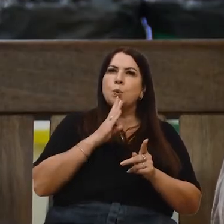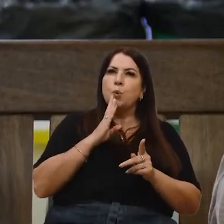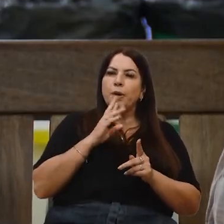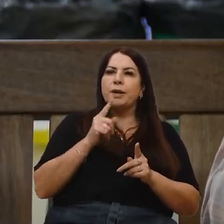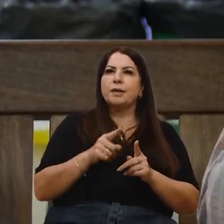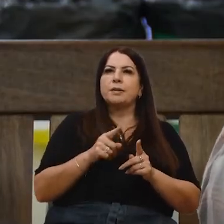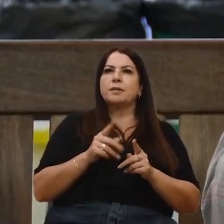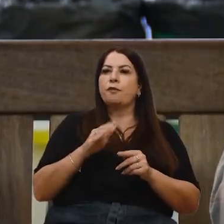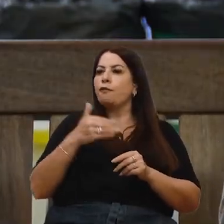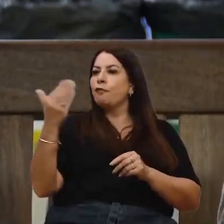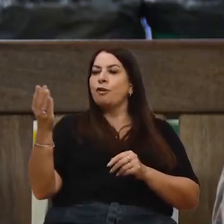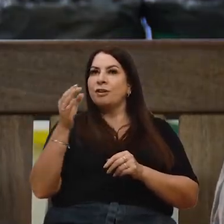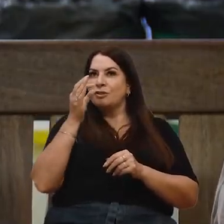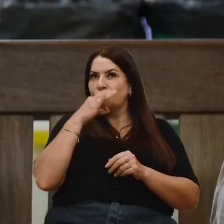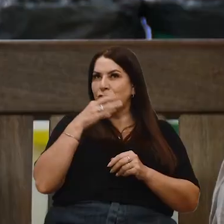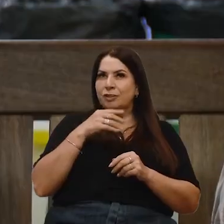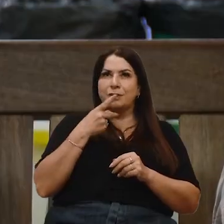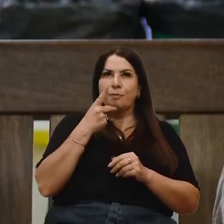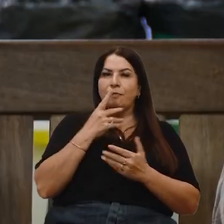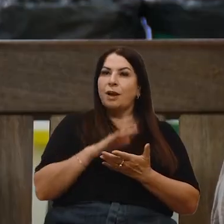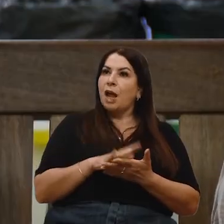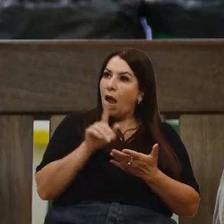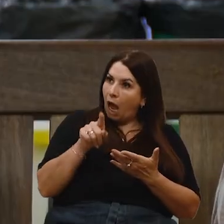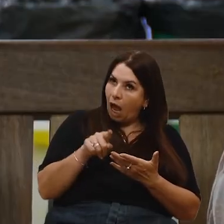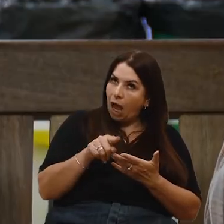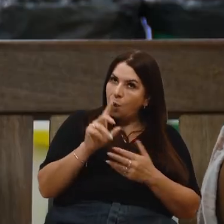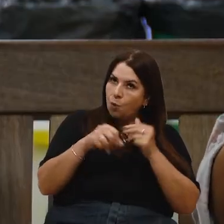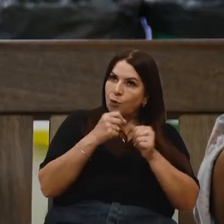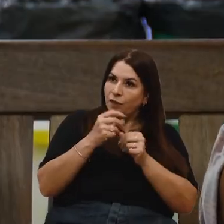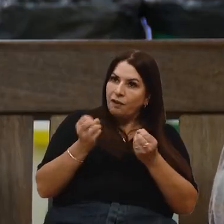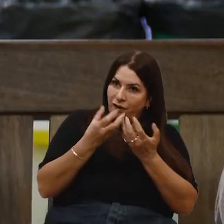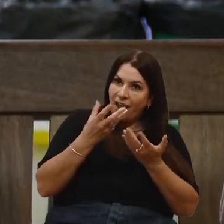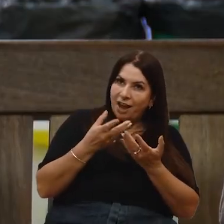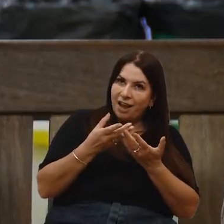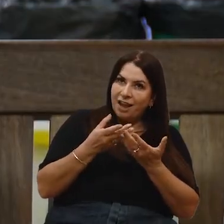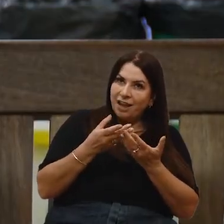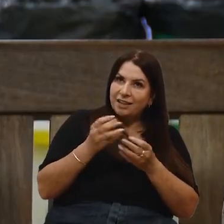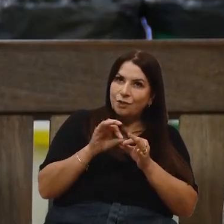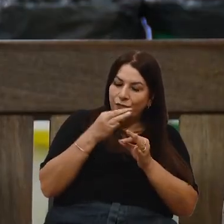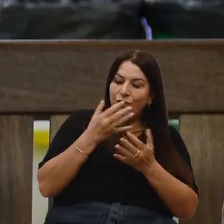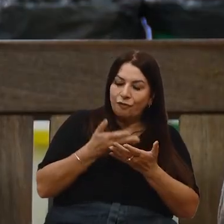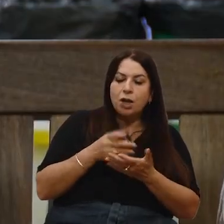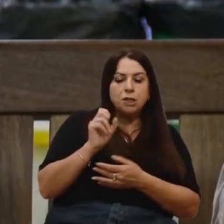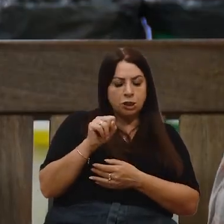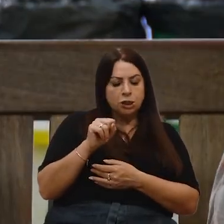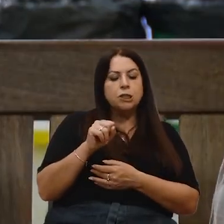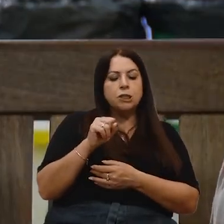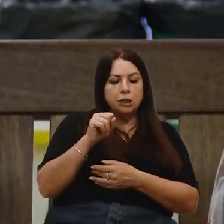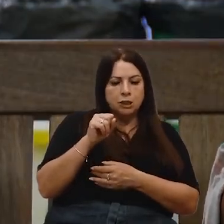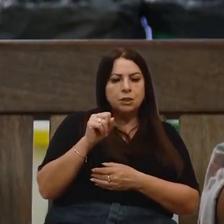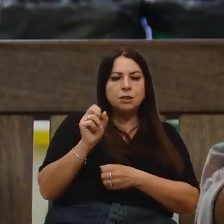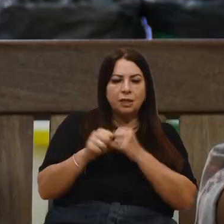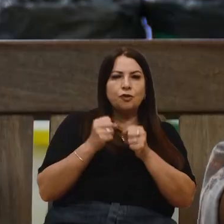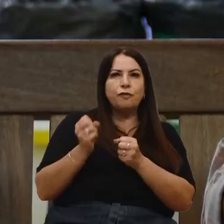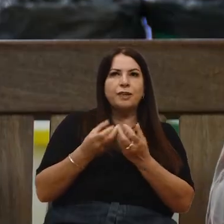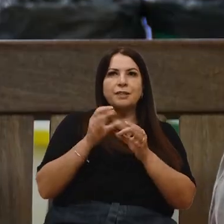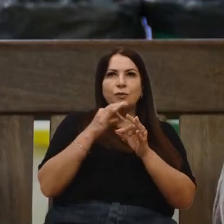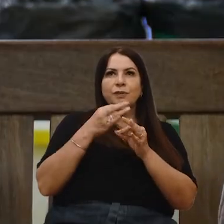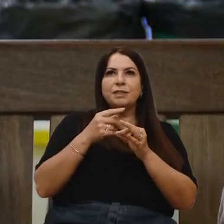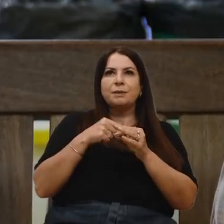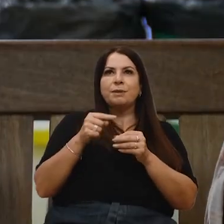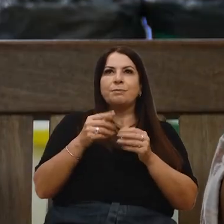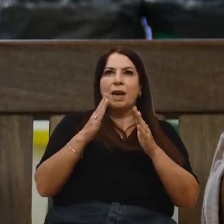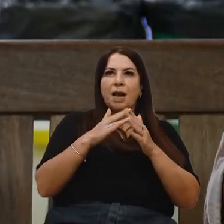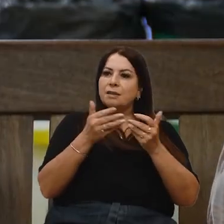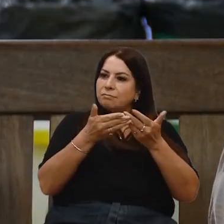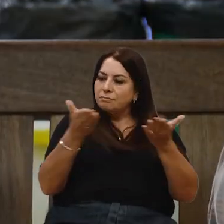que eu conheço que são de fora de Caxias do Sul sempre falam assim: ano que vem é ano de festa, é ano de festa da uva. Sim, é ano de festa da uva. Sempre